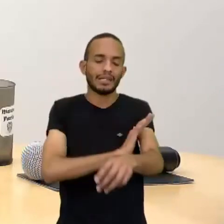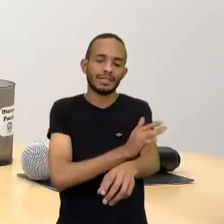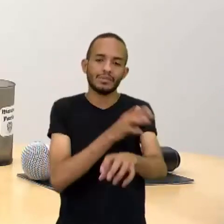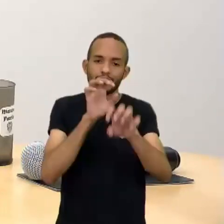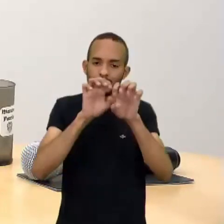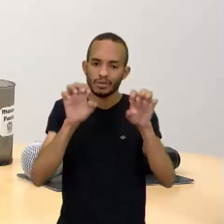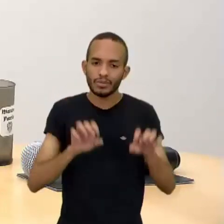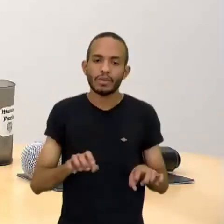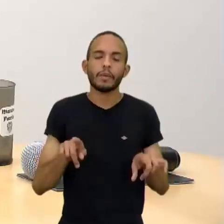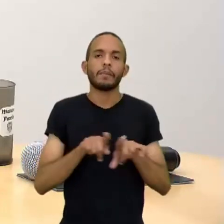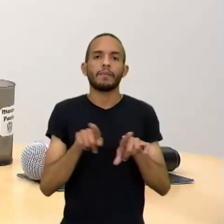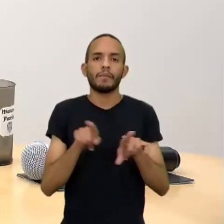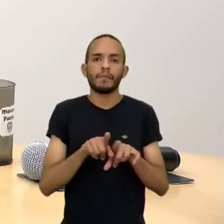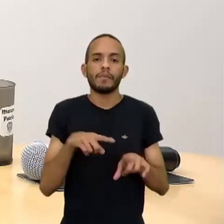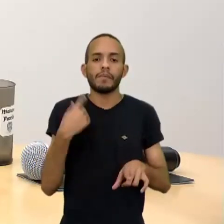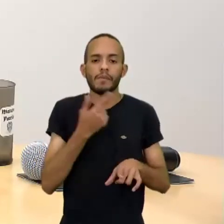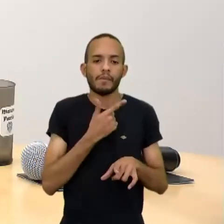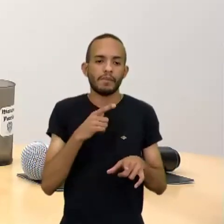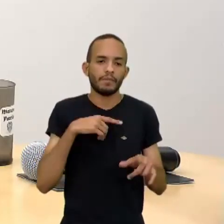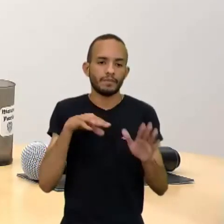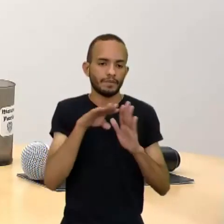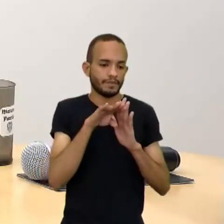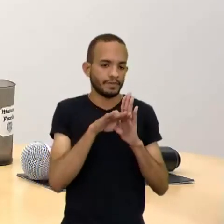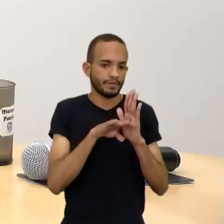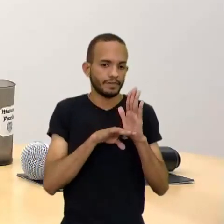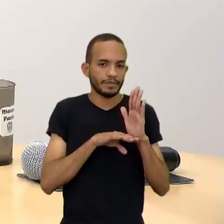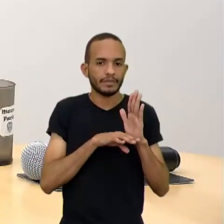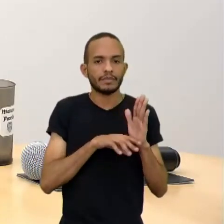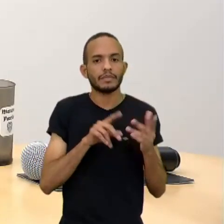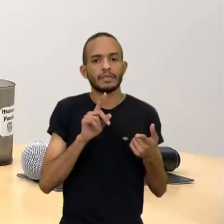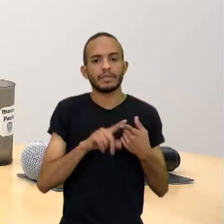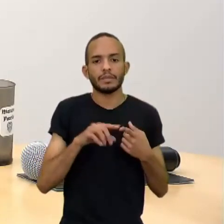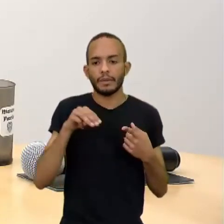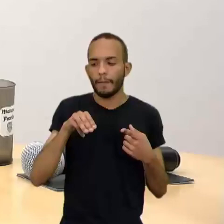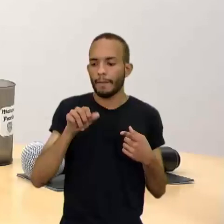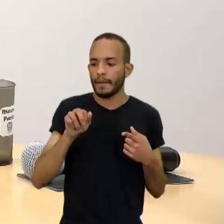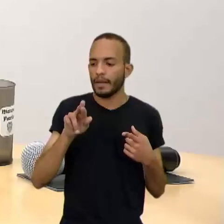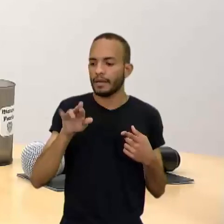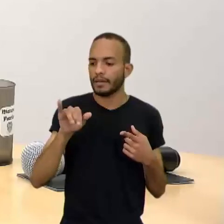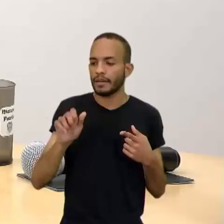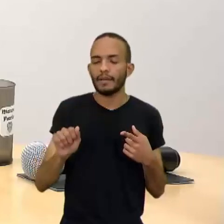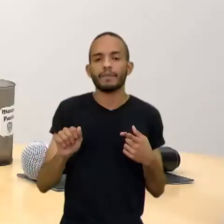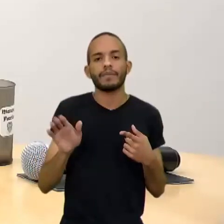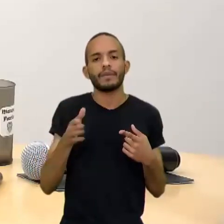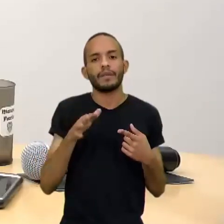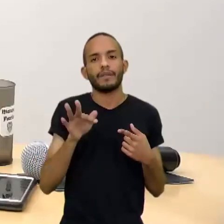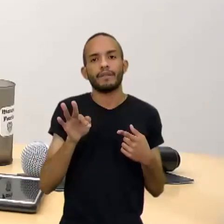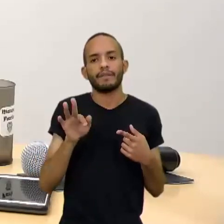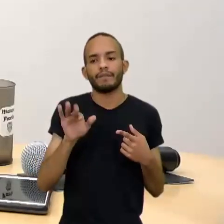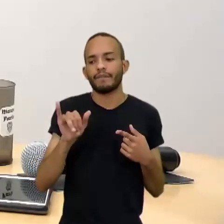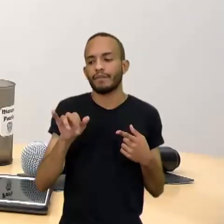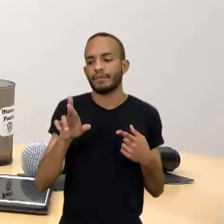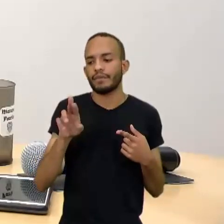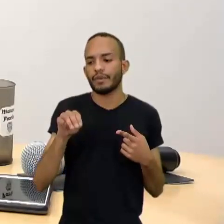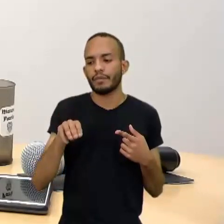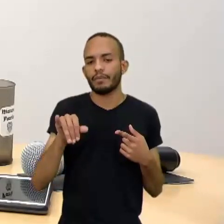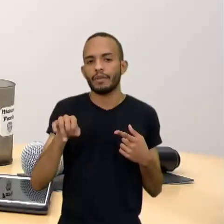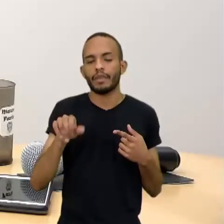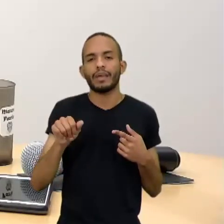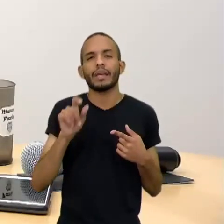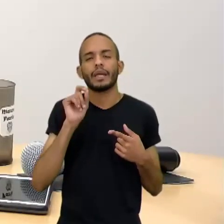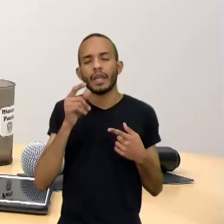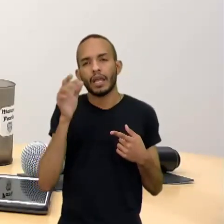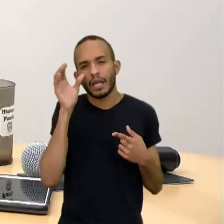Djamila Ribeiro, né? Aí a gente tem uma listinha aqui pro... Vamos lá. Maria Firmina dos Reis, que inclusive participou. Quem assistiu também a